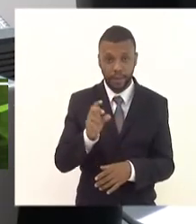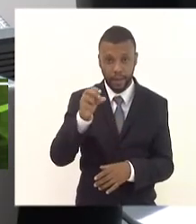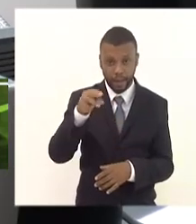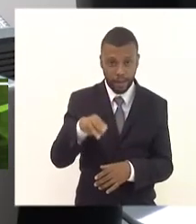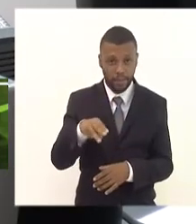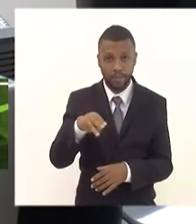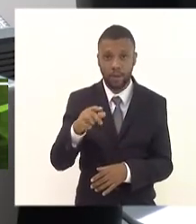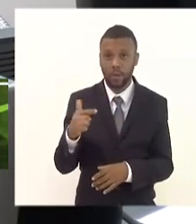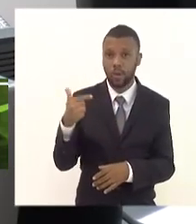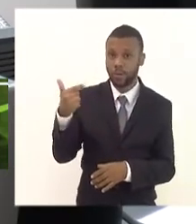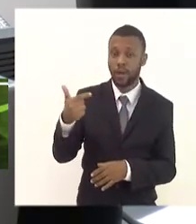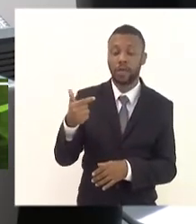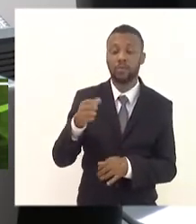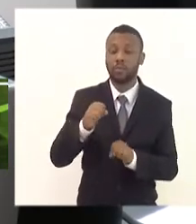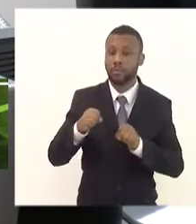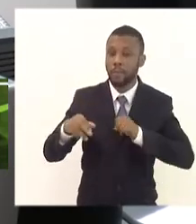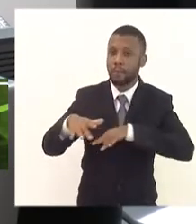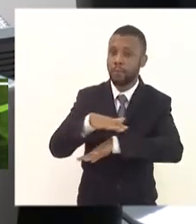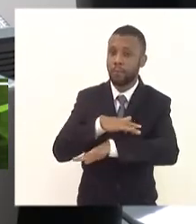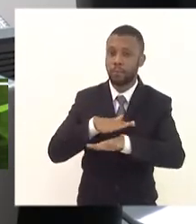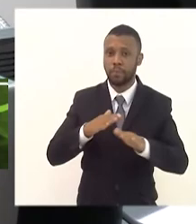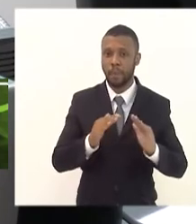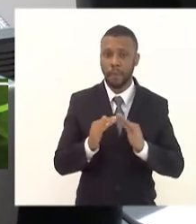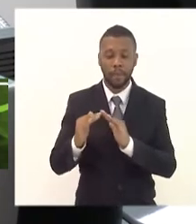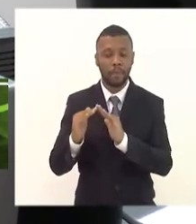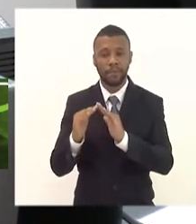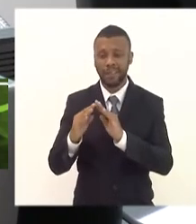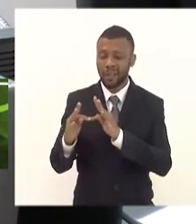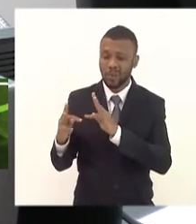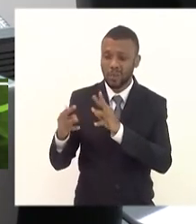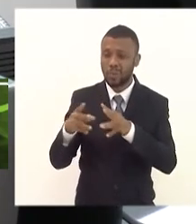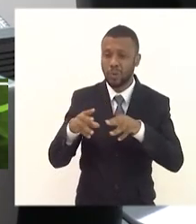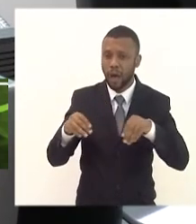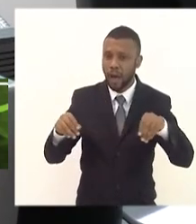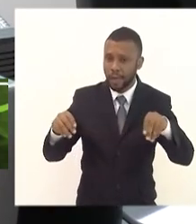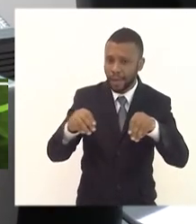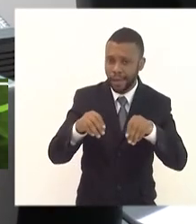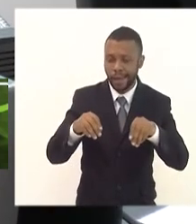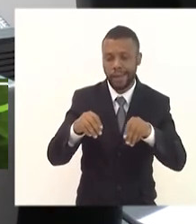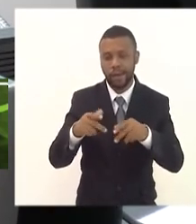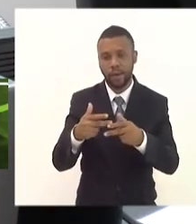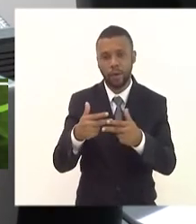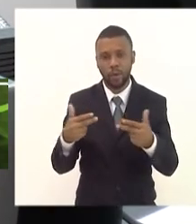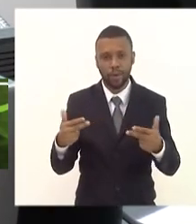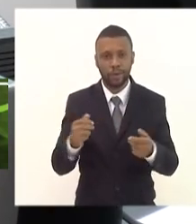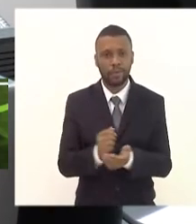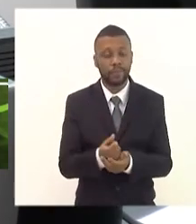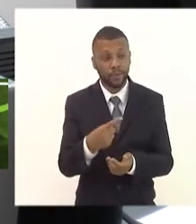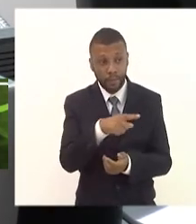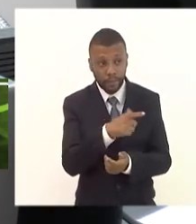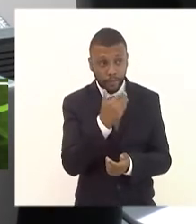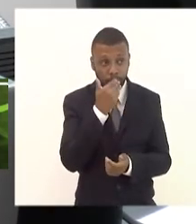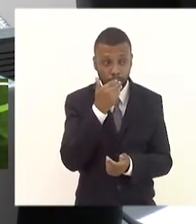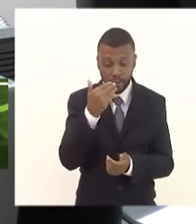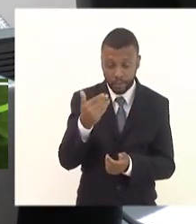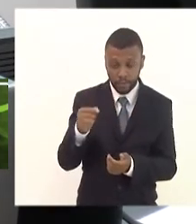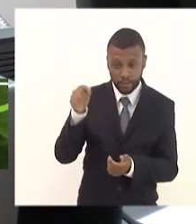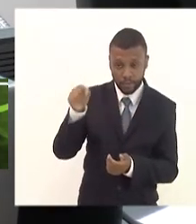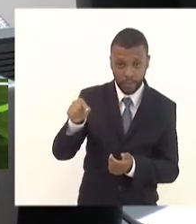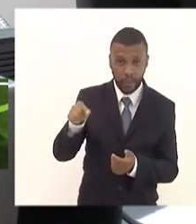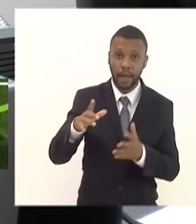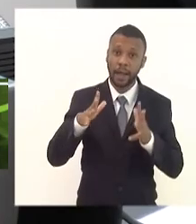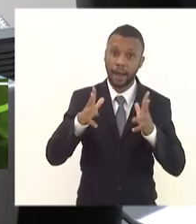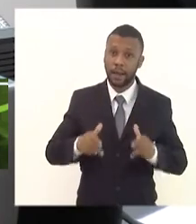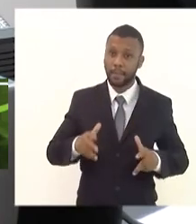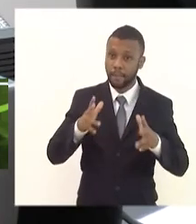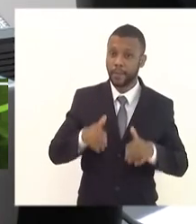só, tudo urbanizado. Está todo assoreado. Vocês têm que mandar dragar. Verão